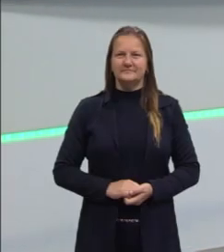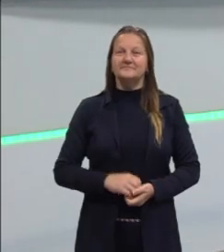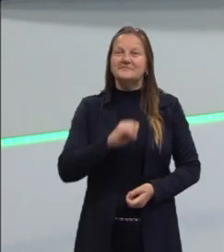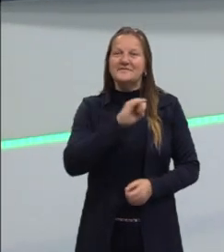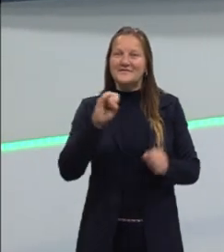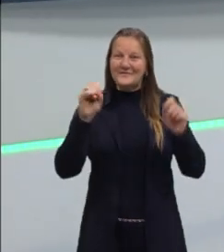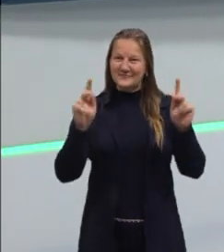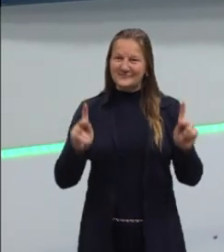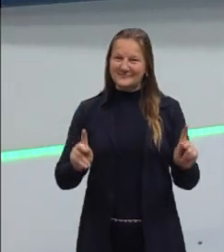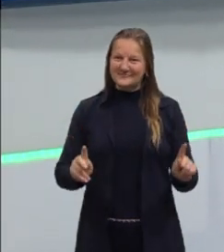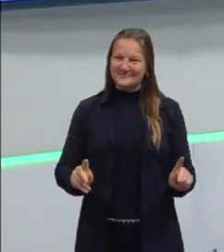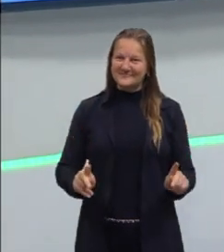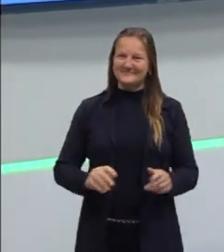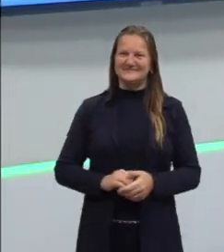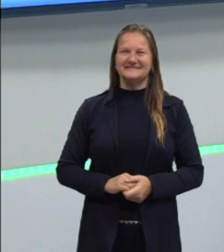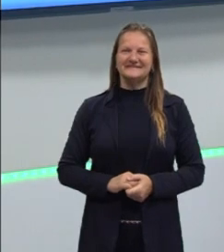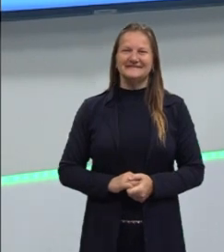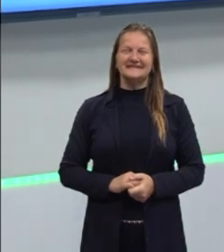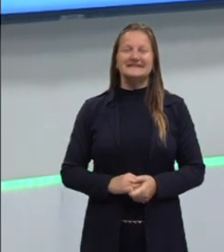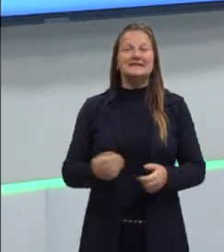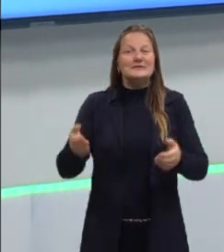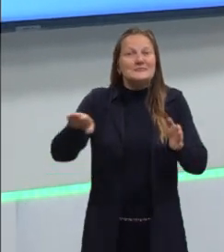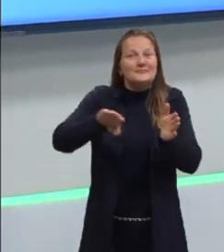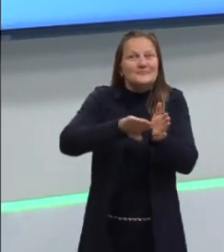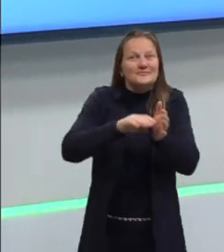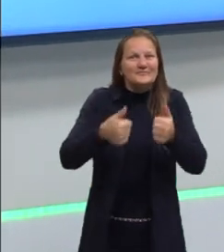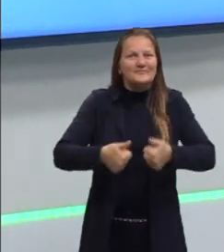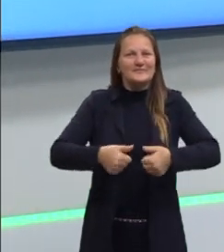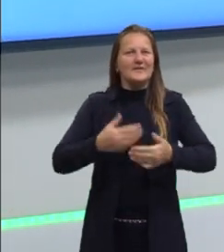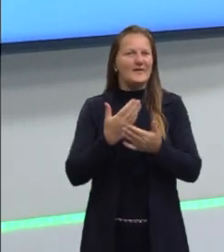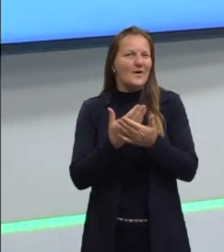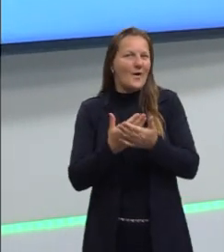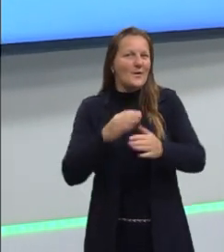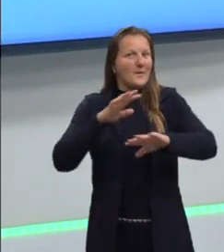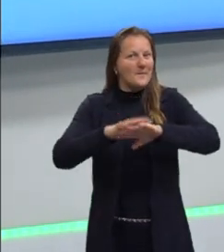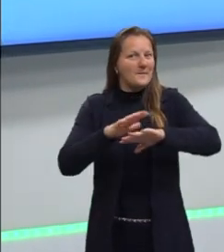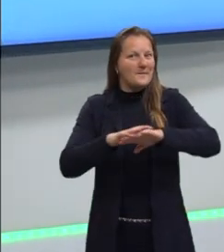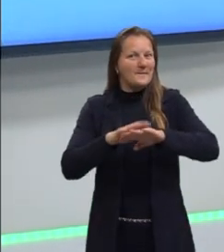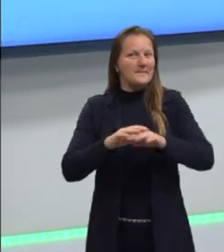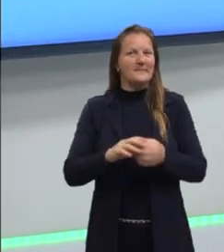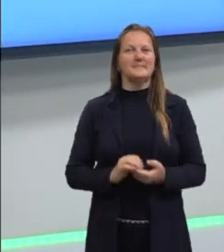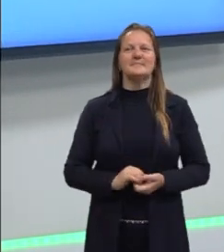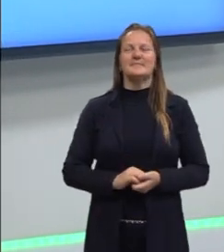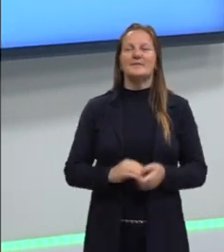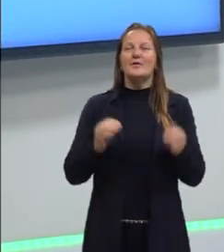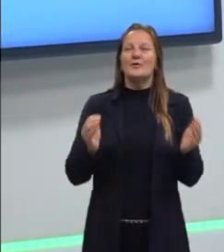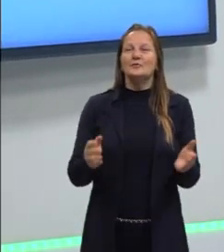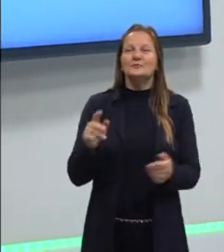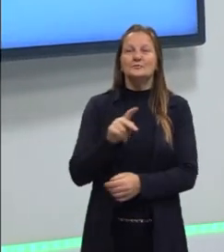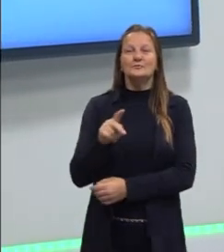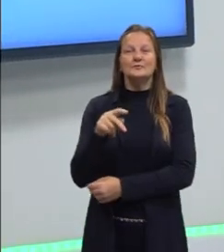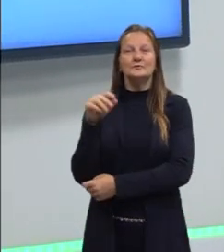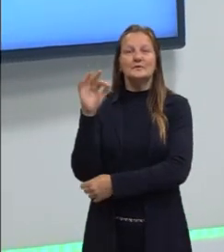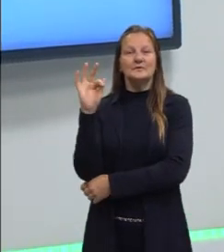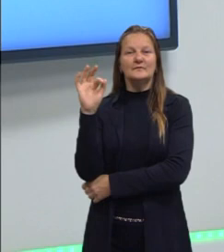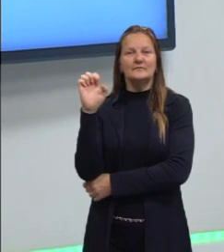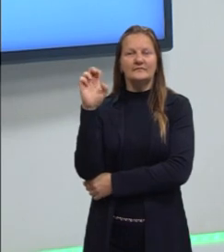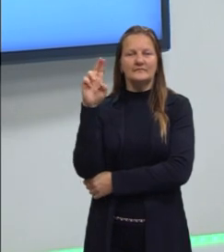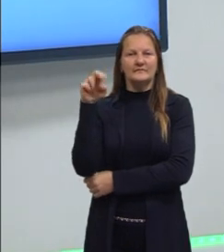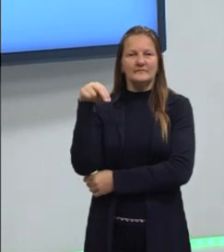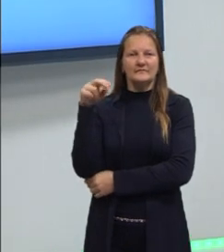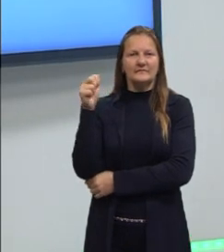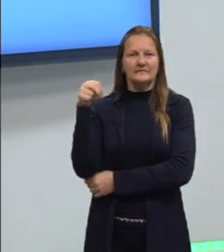oi oi pessoas estamos aqui para mais algumas aulinhas de matemática eu sou a professora Fernanda